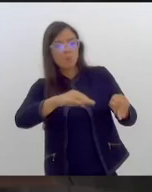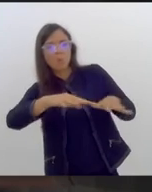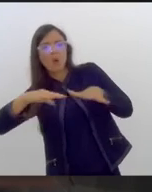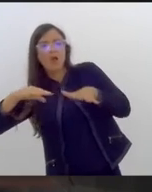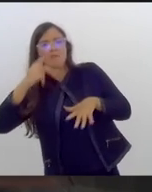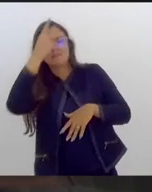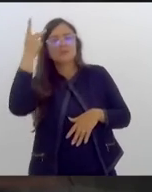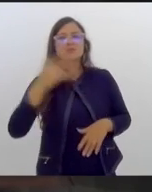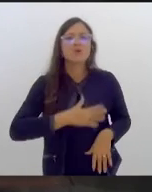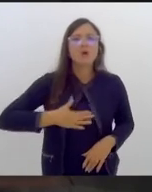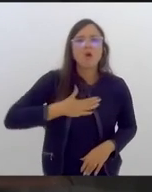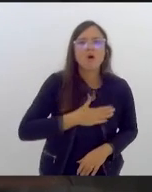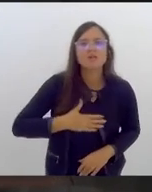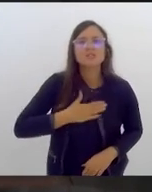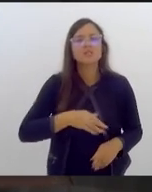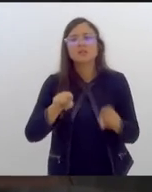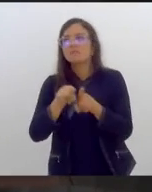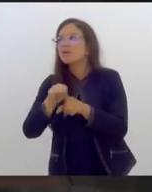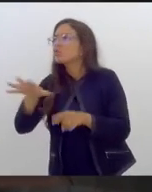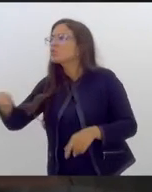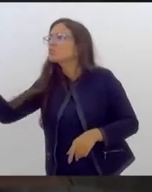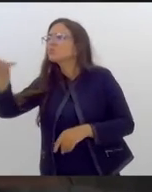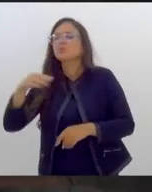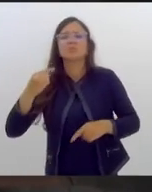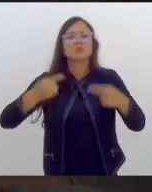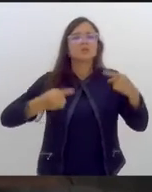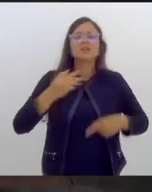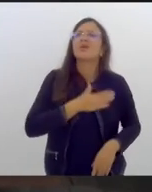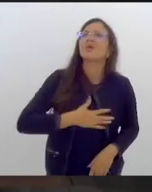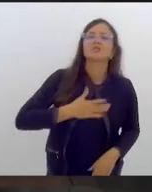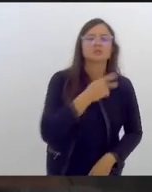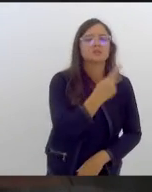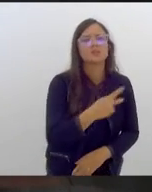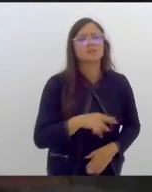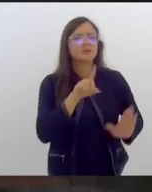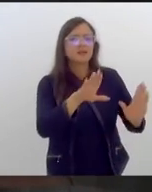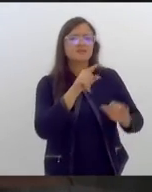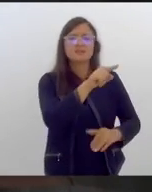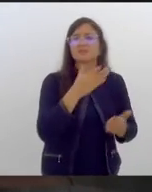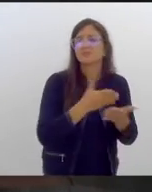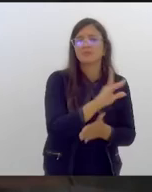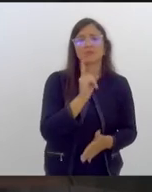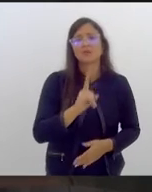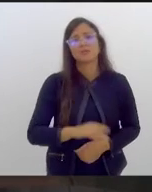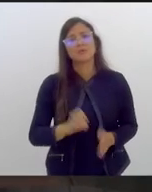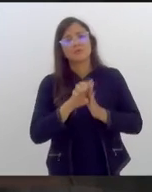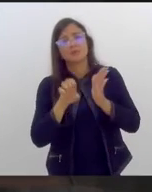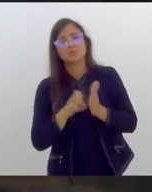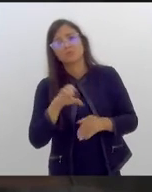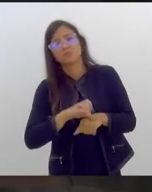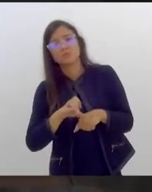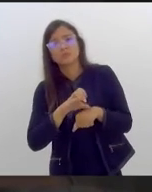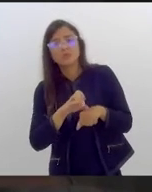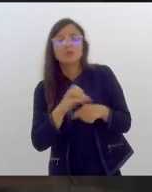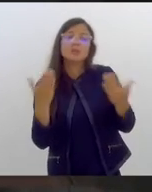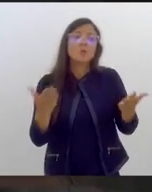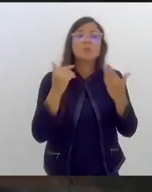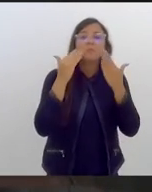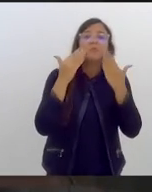e tendo Ampla maioria do congresso para provar uma Emenda Constitucional nesse sentido Então essa é uma demonstração importante de como Lula